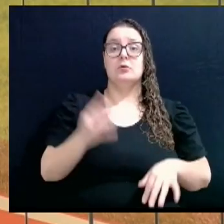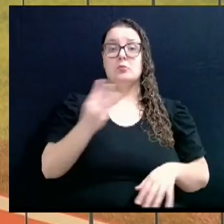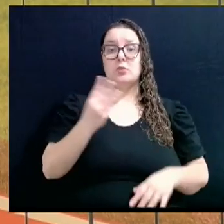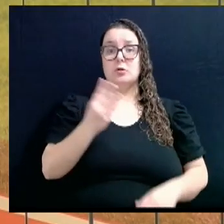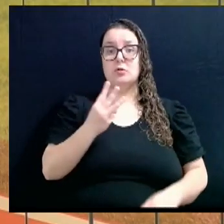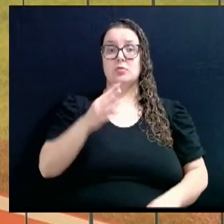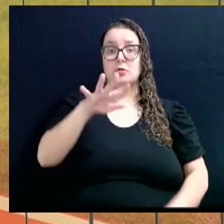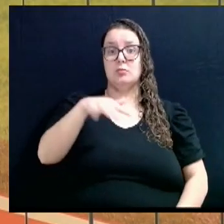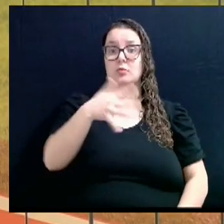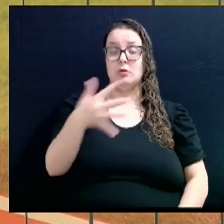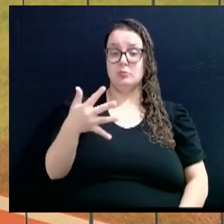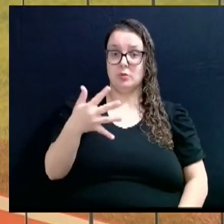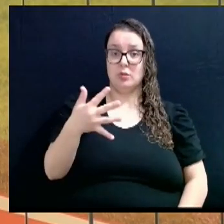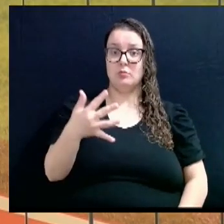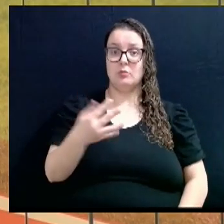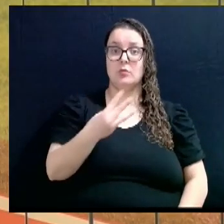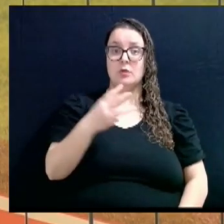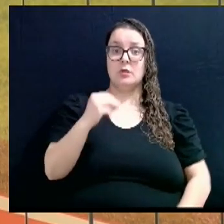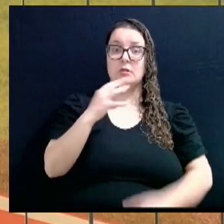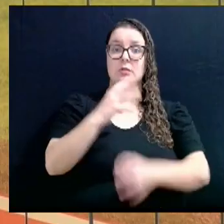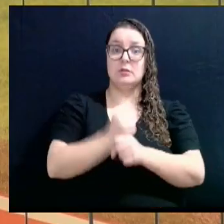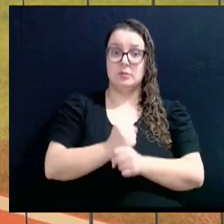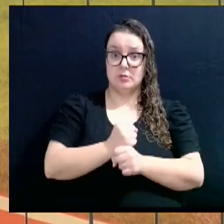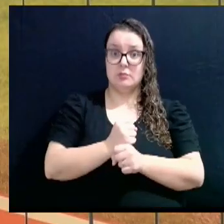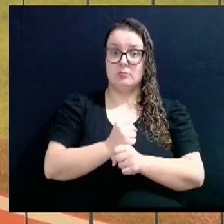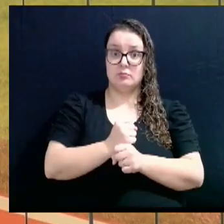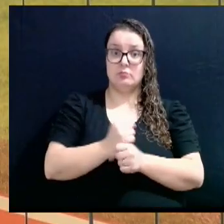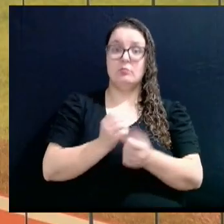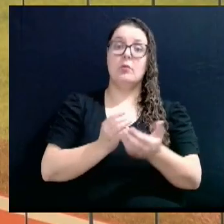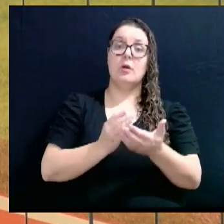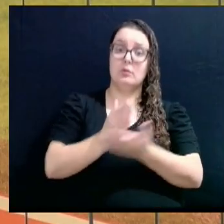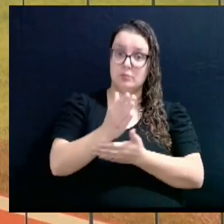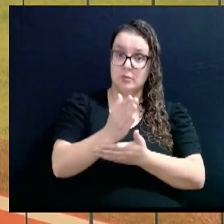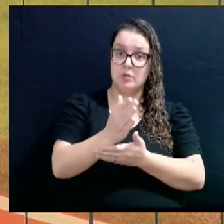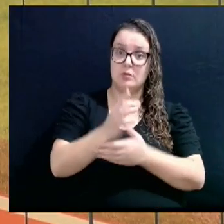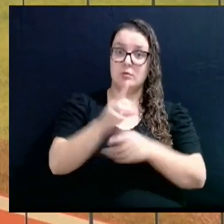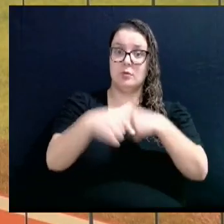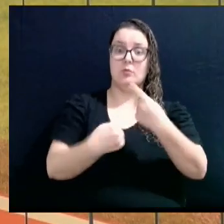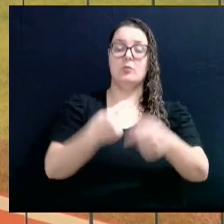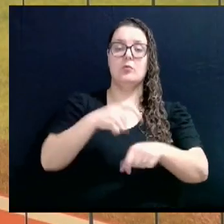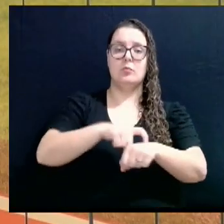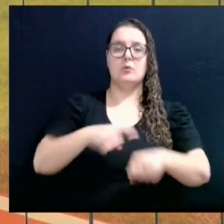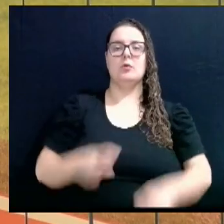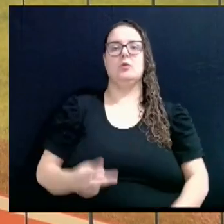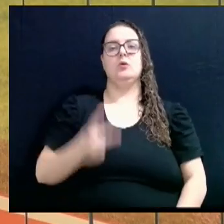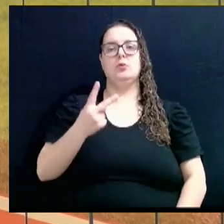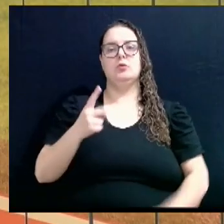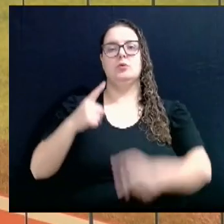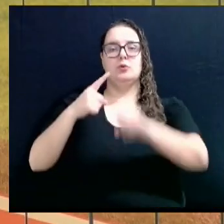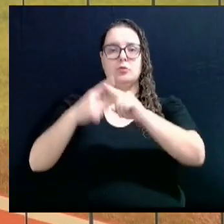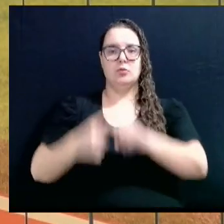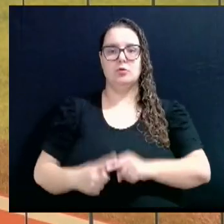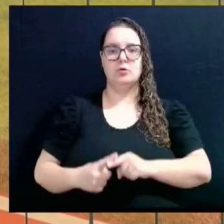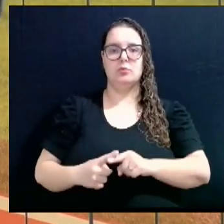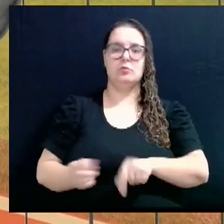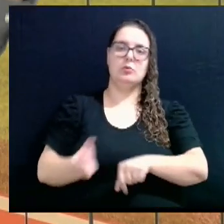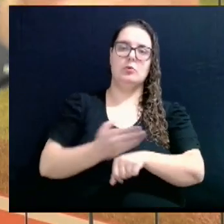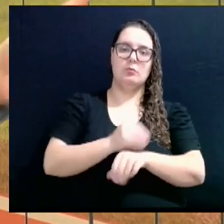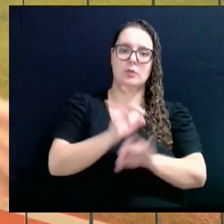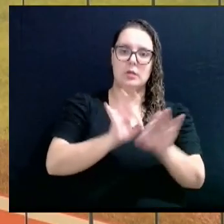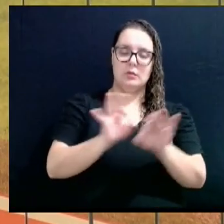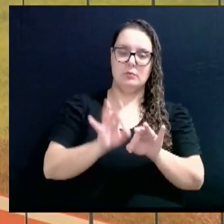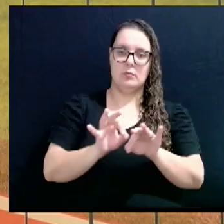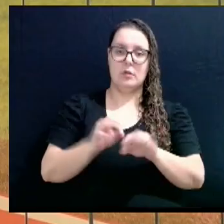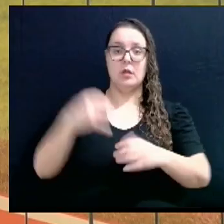posição, 30 pontos, e se classificou à próxima fase com 2 rodadas de antecedência. A Macaca tem